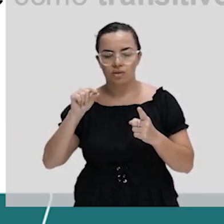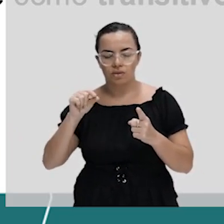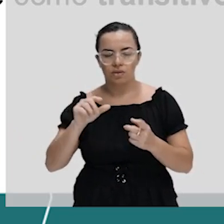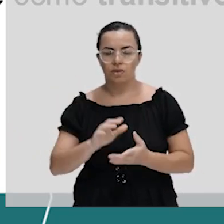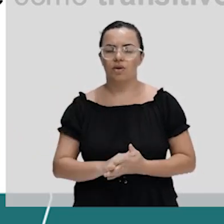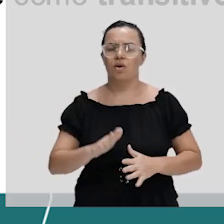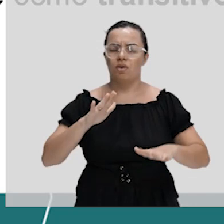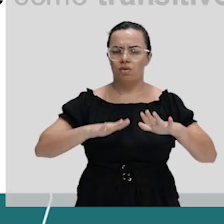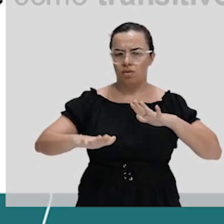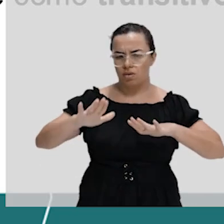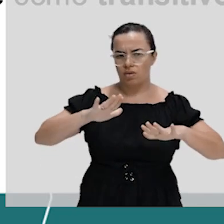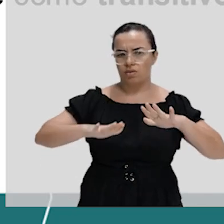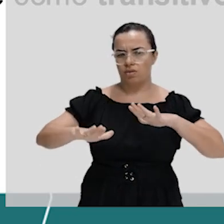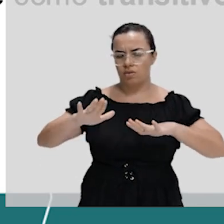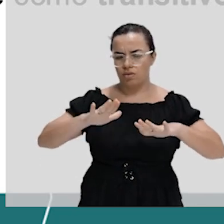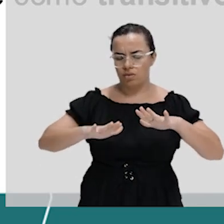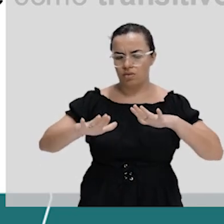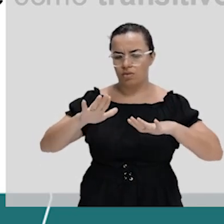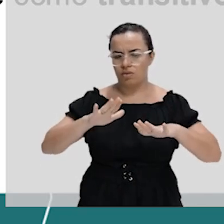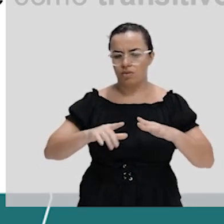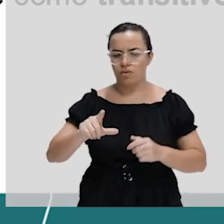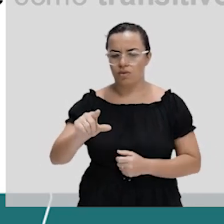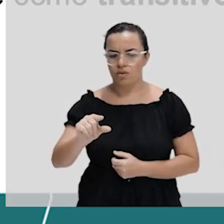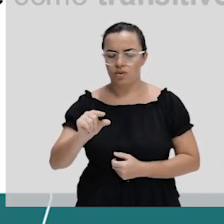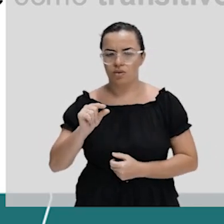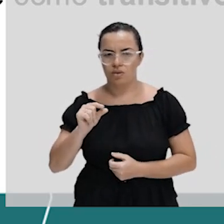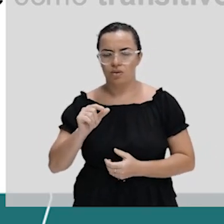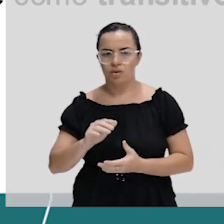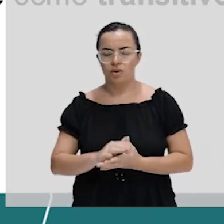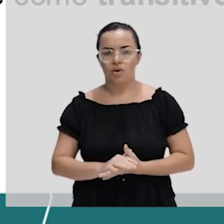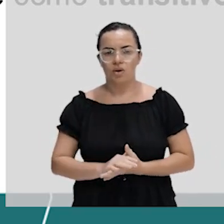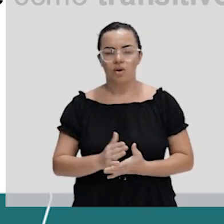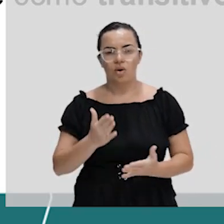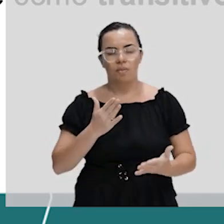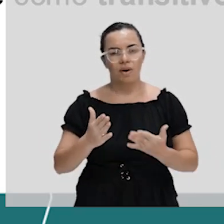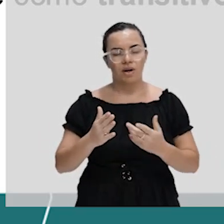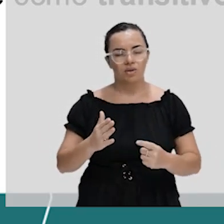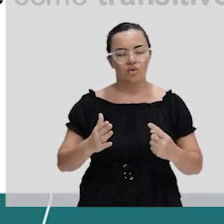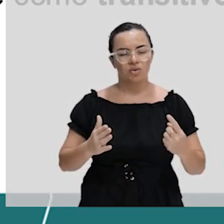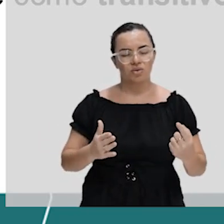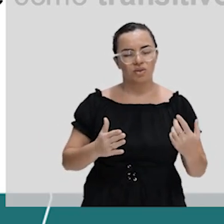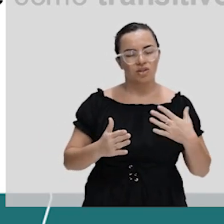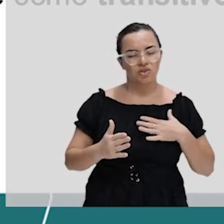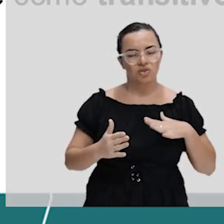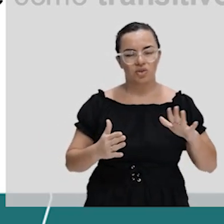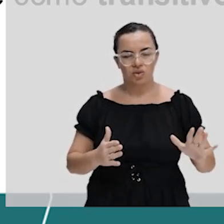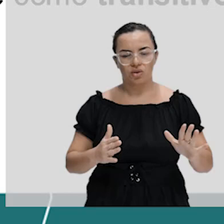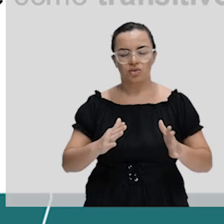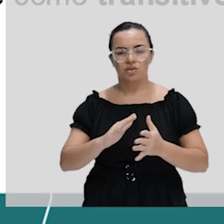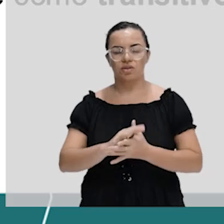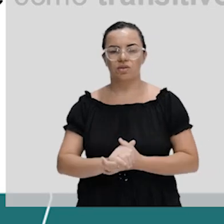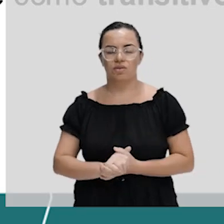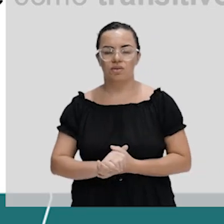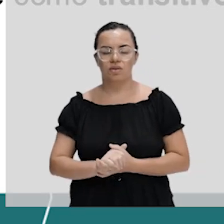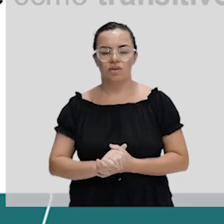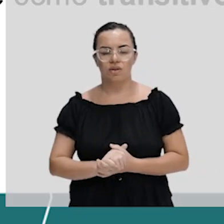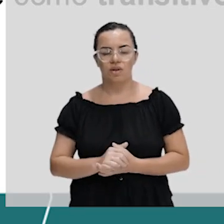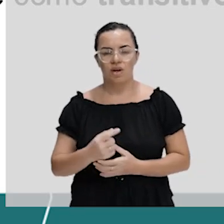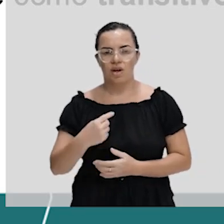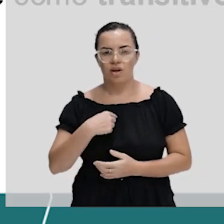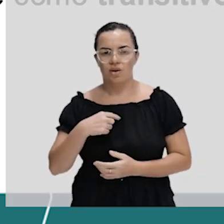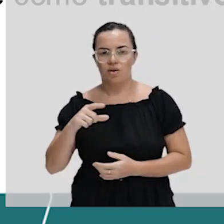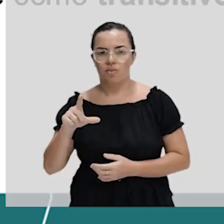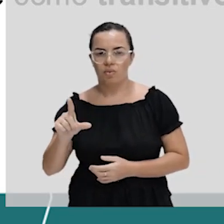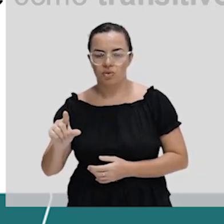tomem cuidado. Quando nós preferimos uma coisa em detrimento de outra e não do que outra, tá bom? Então, eu